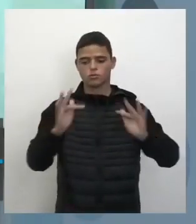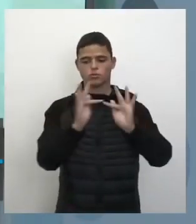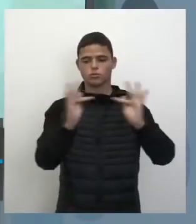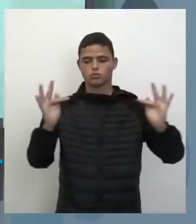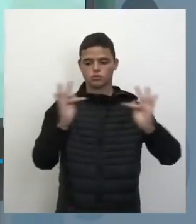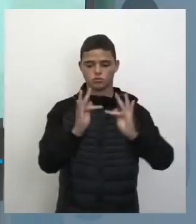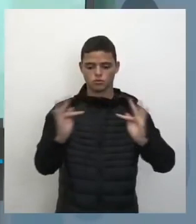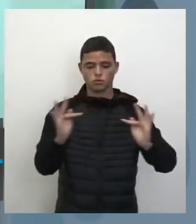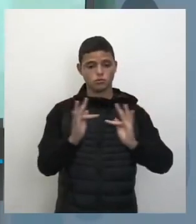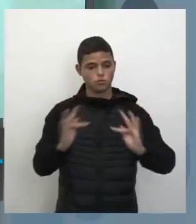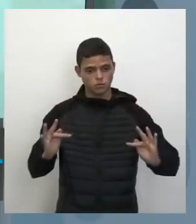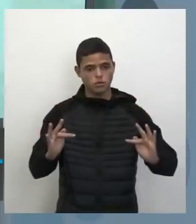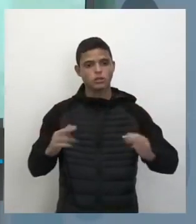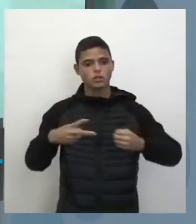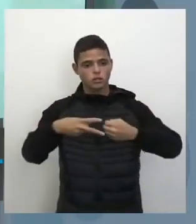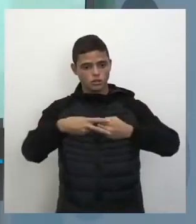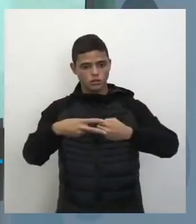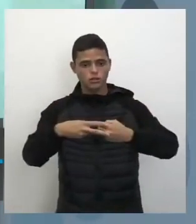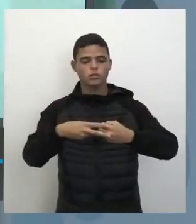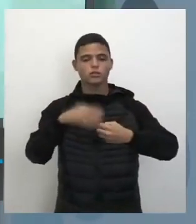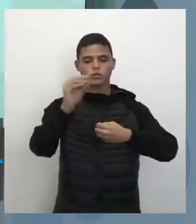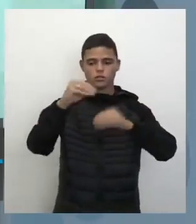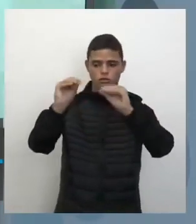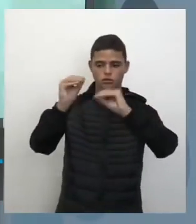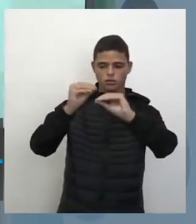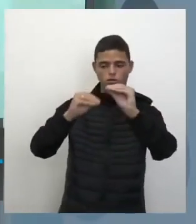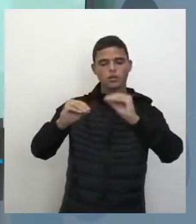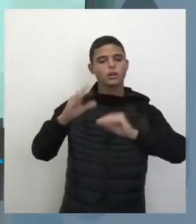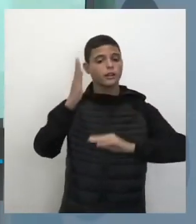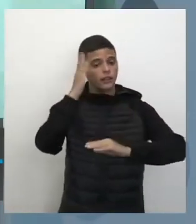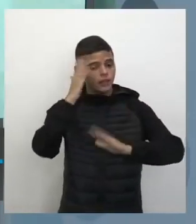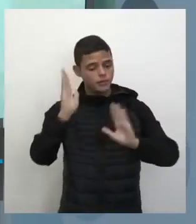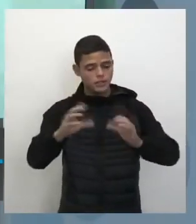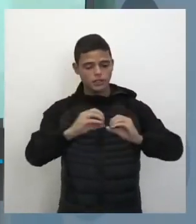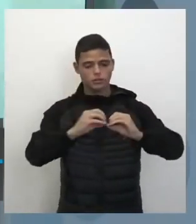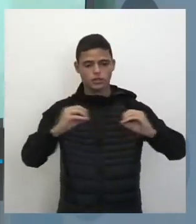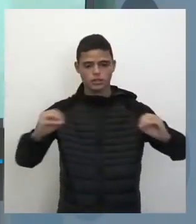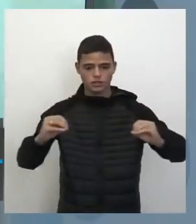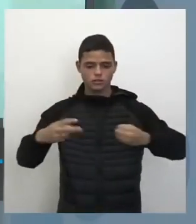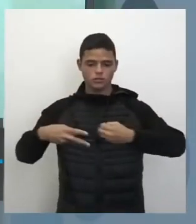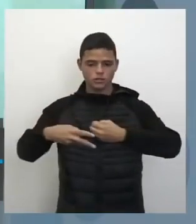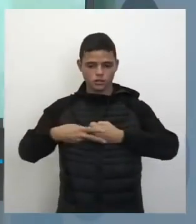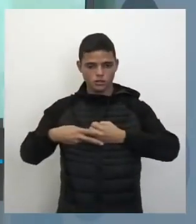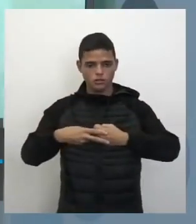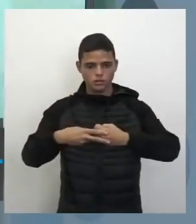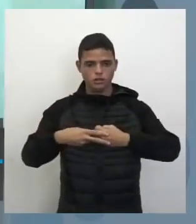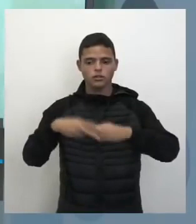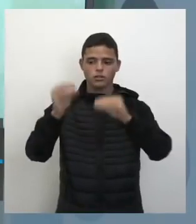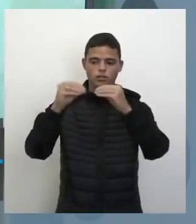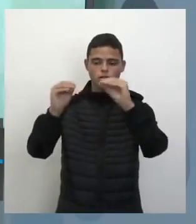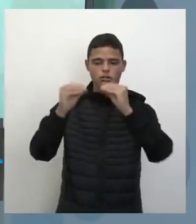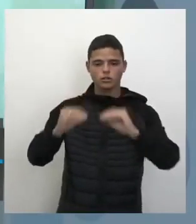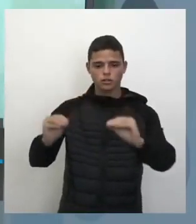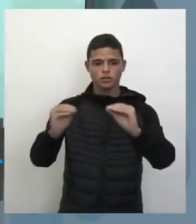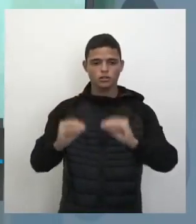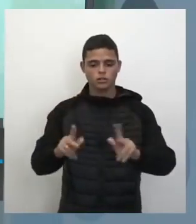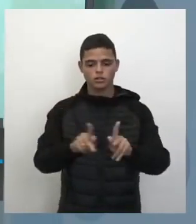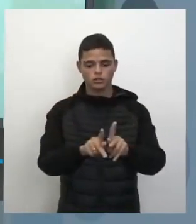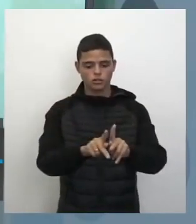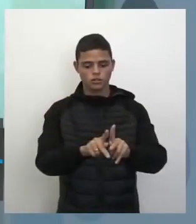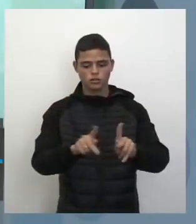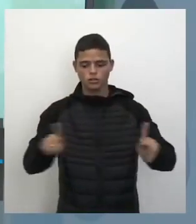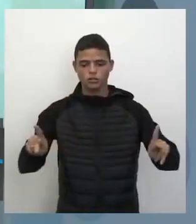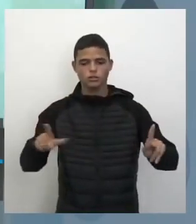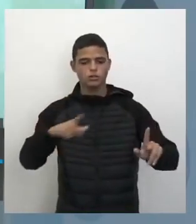construídas em torno de verbos. Então, a gente já sabe que oração é frase construída em torno de verbo. Se você tem ali dentro daquele período vários verbos,